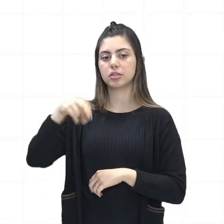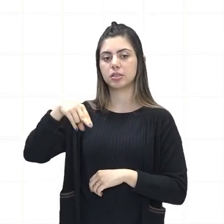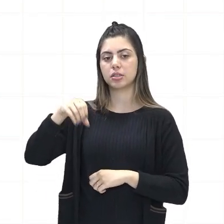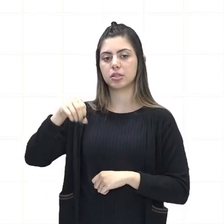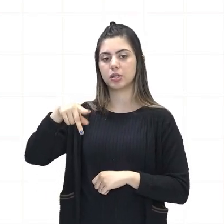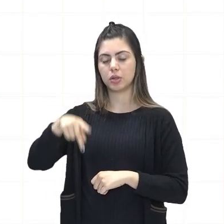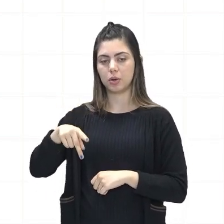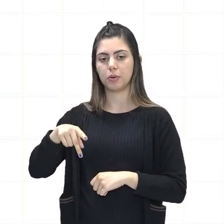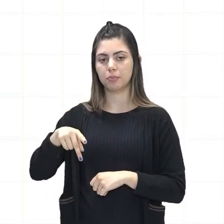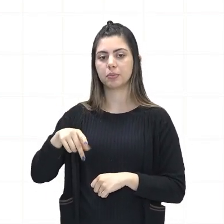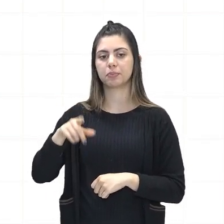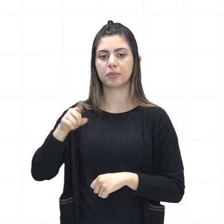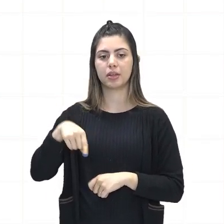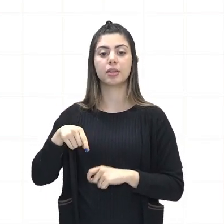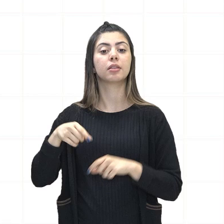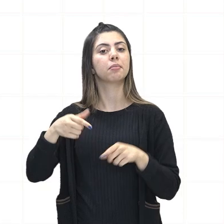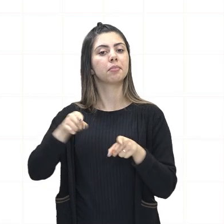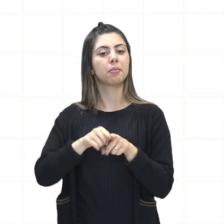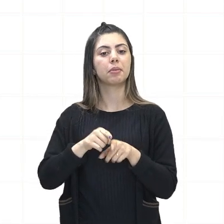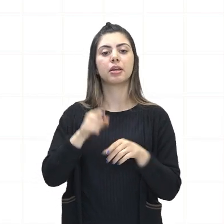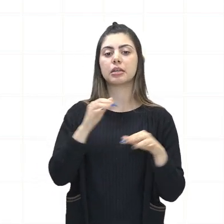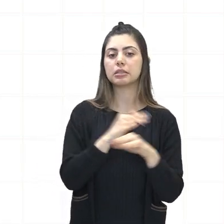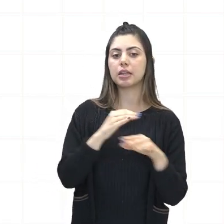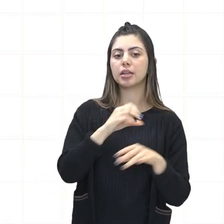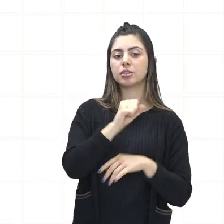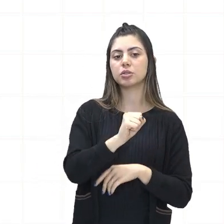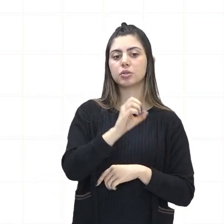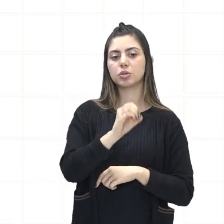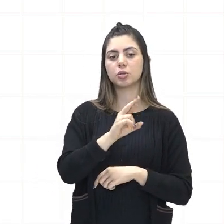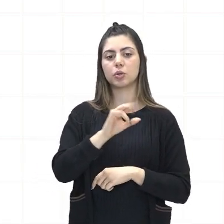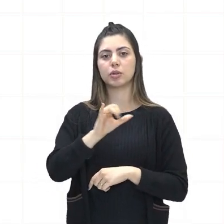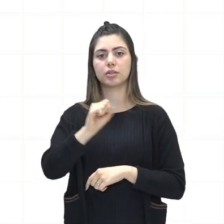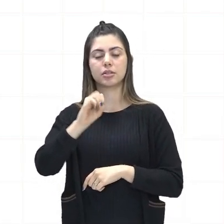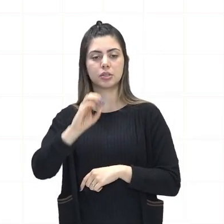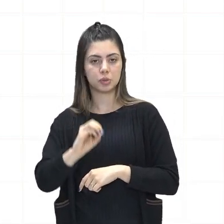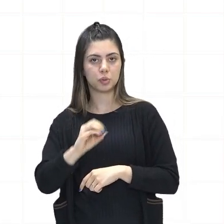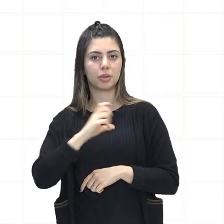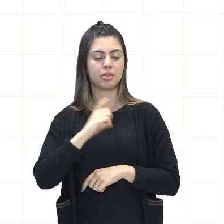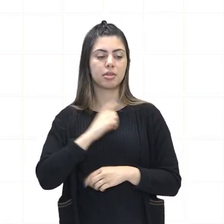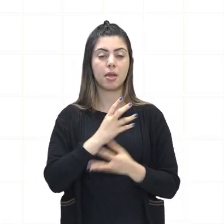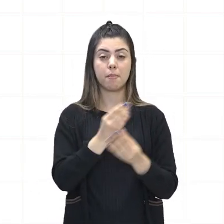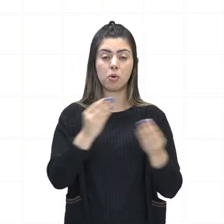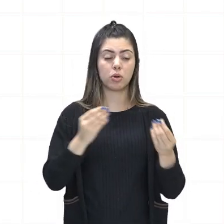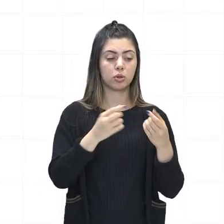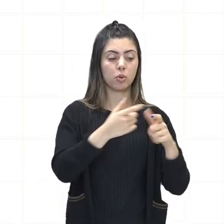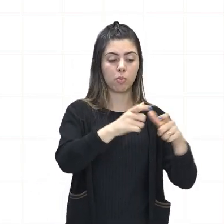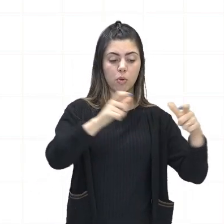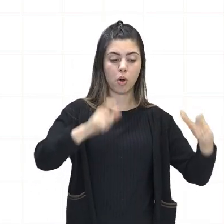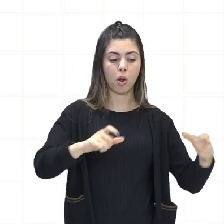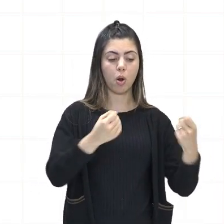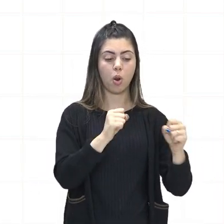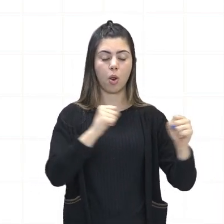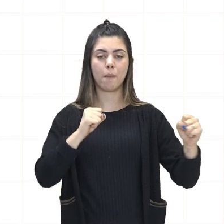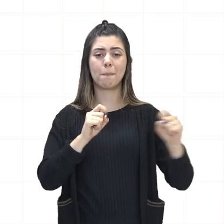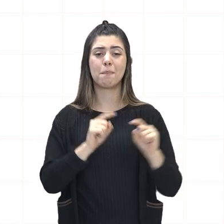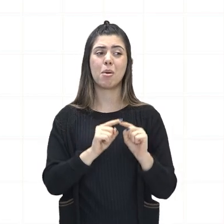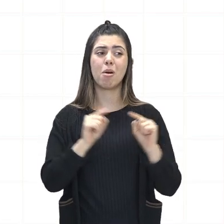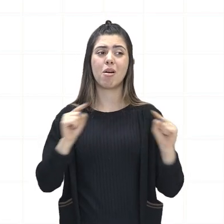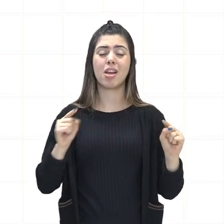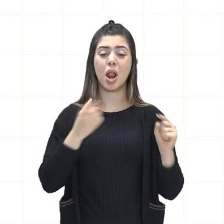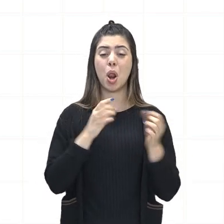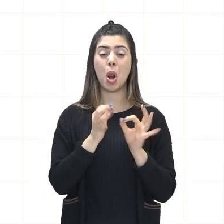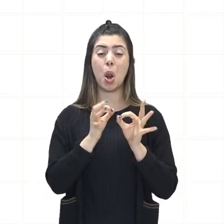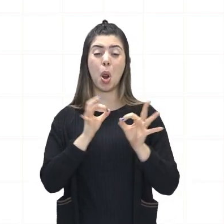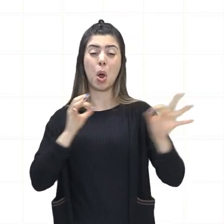a cidade de Sorriso, no Mato Grosso, são grandes produtores, só que eles ficam muito longe, mais de